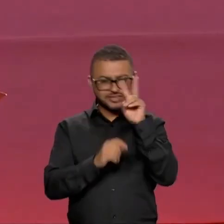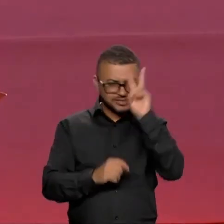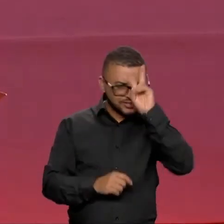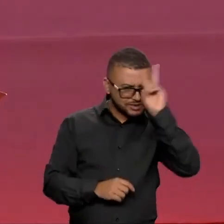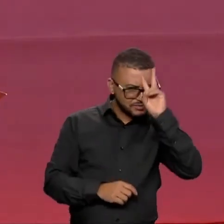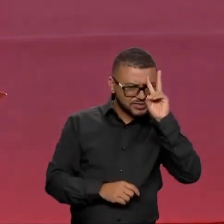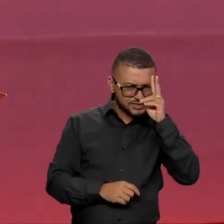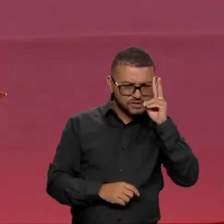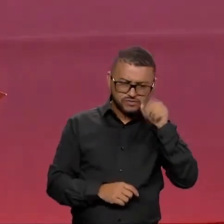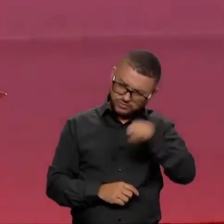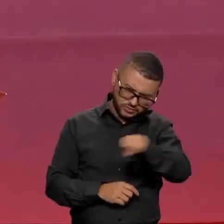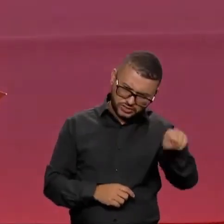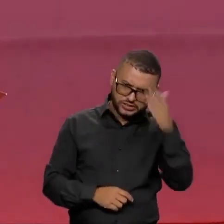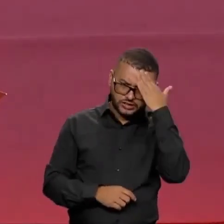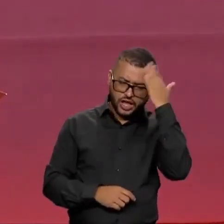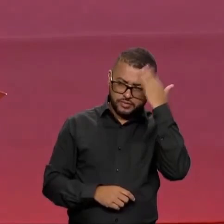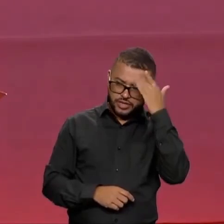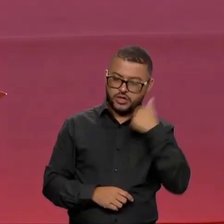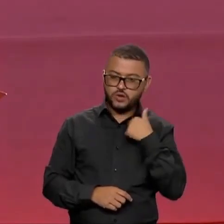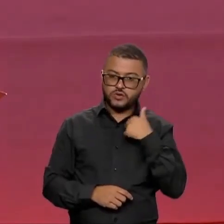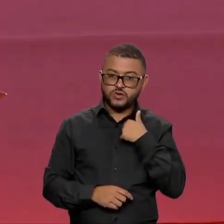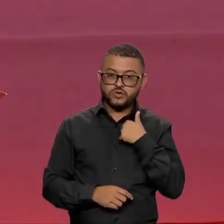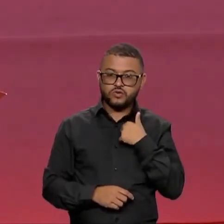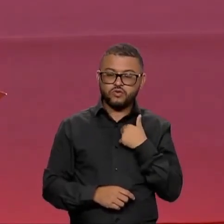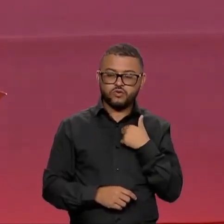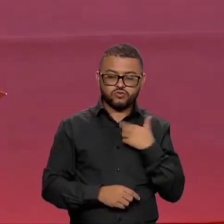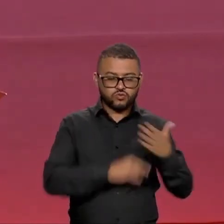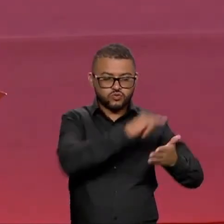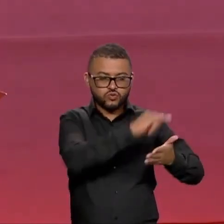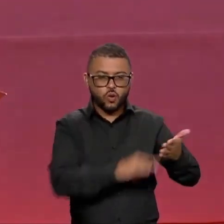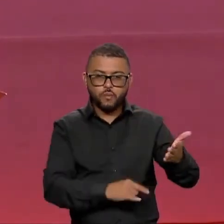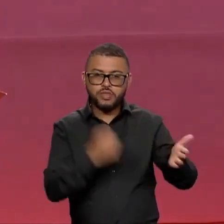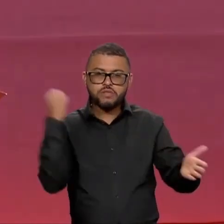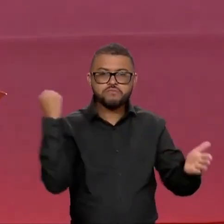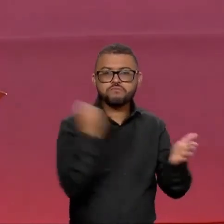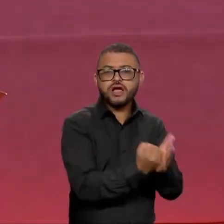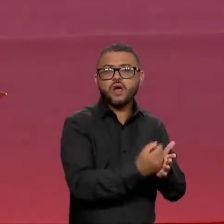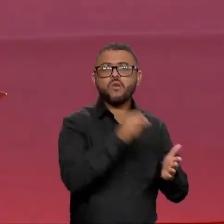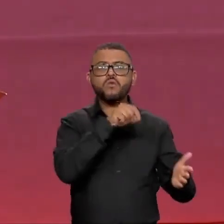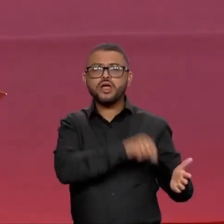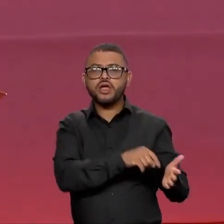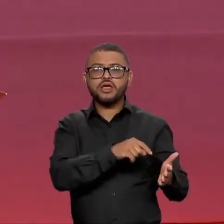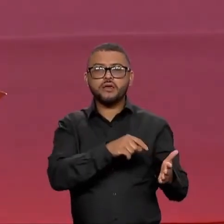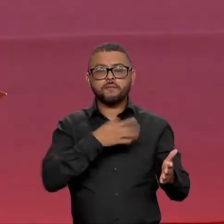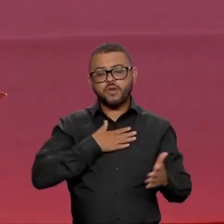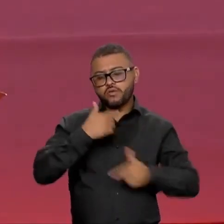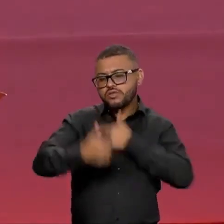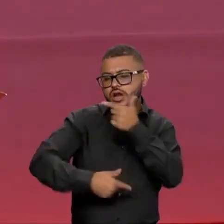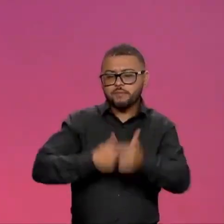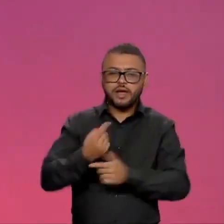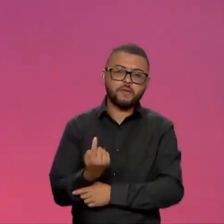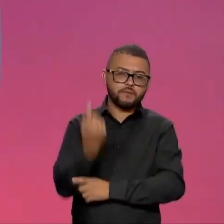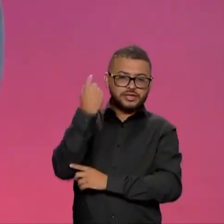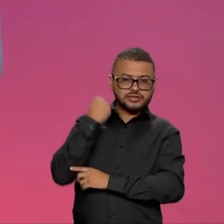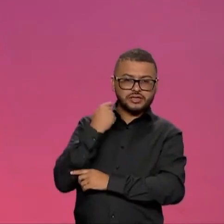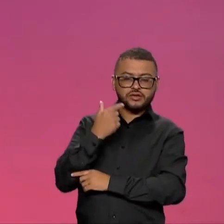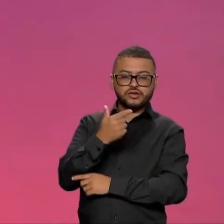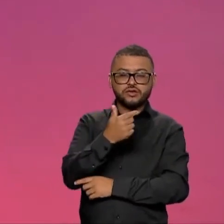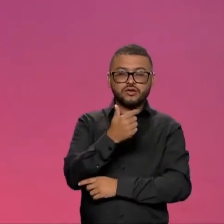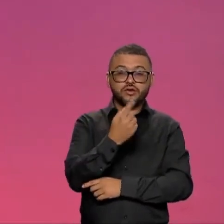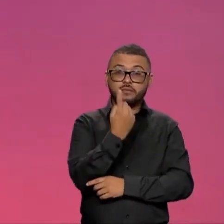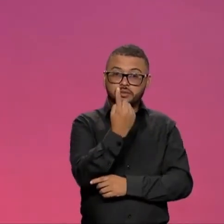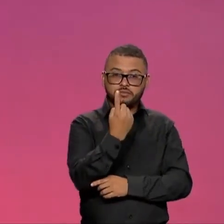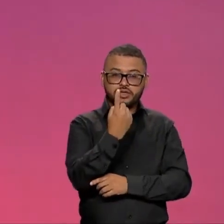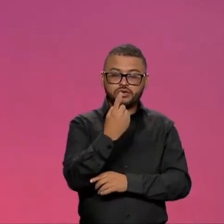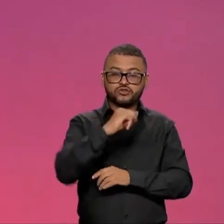vocês sabem, eu fui registrar em cartório tudo o que eu tinha feito de 1º